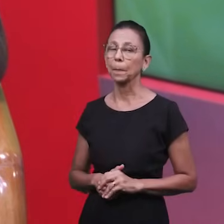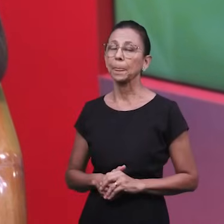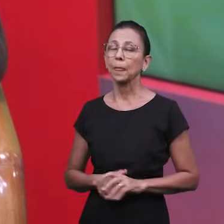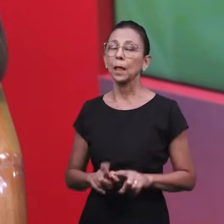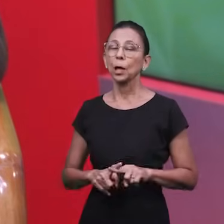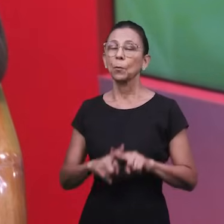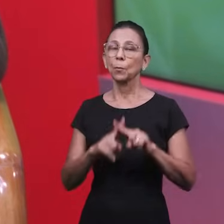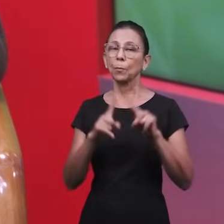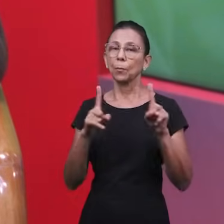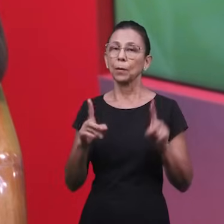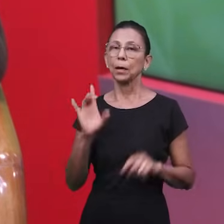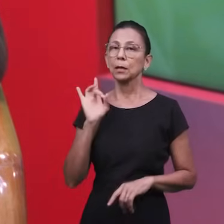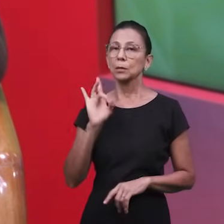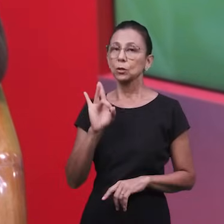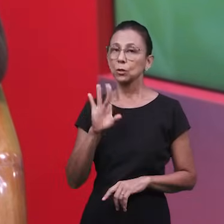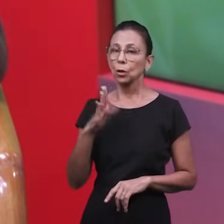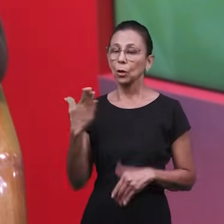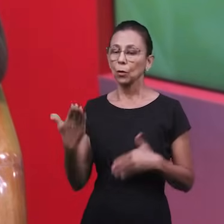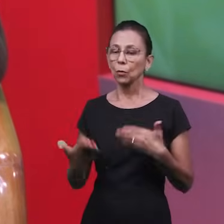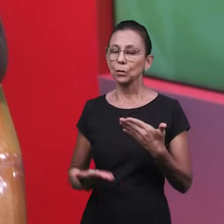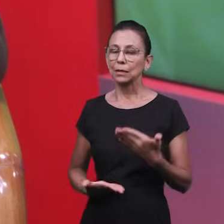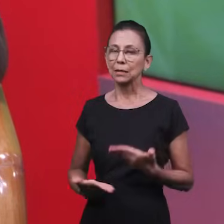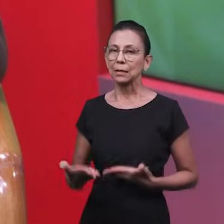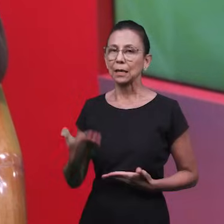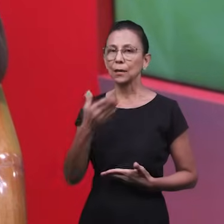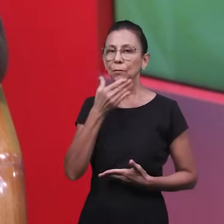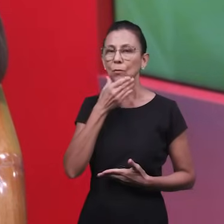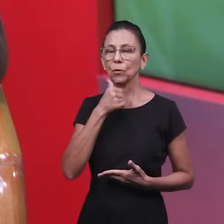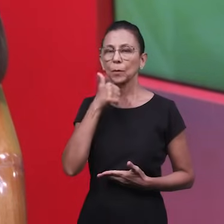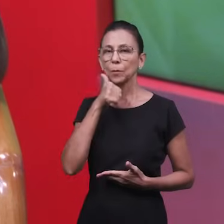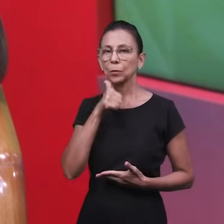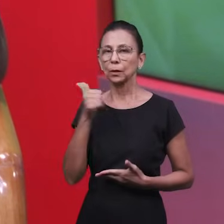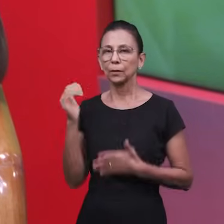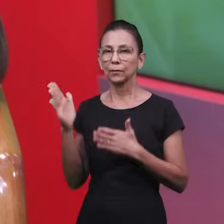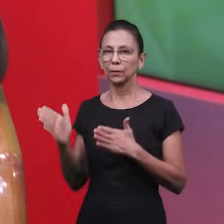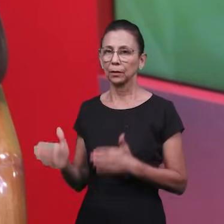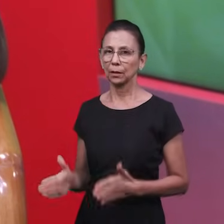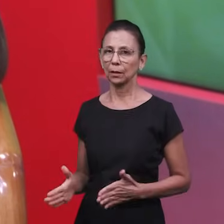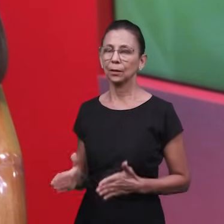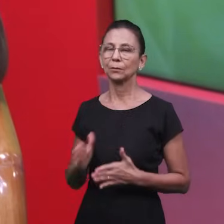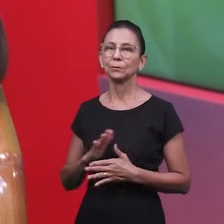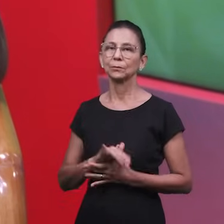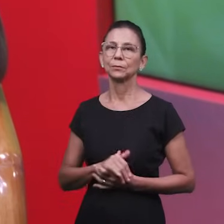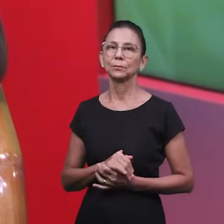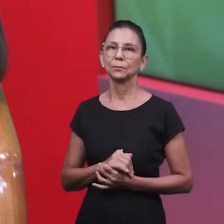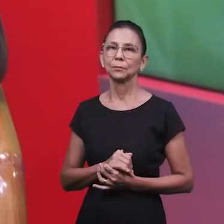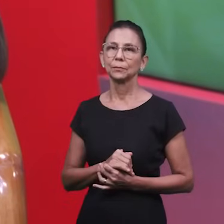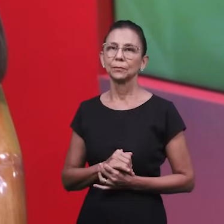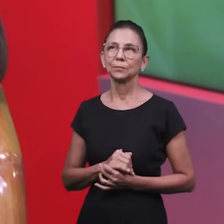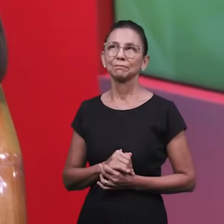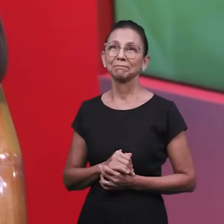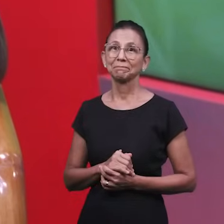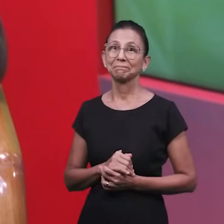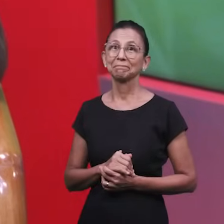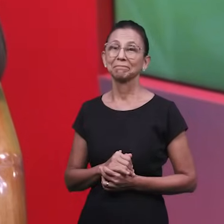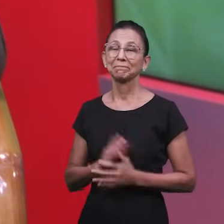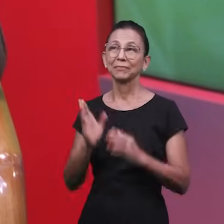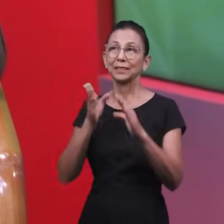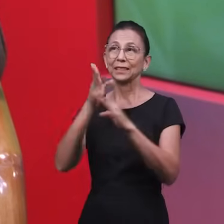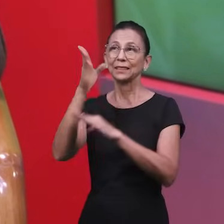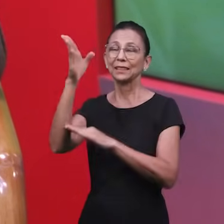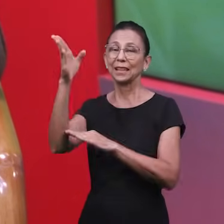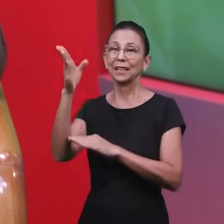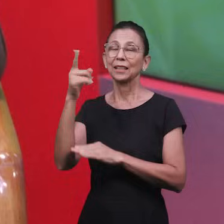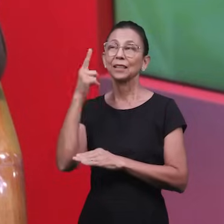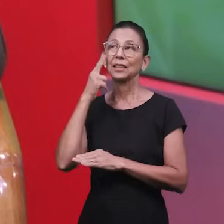somente o crente, somente o servo, a serva fiel, viverá as maravilhas